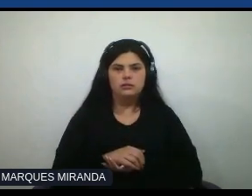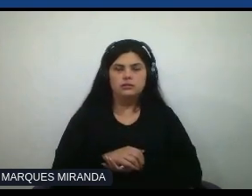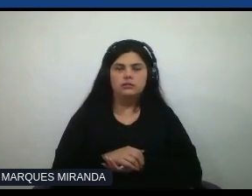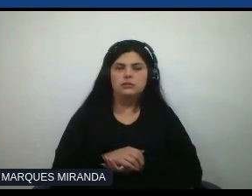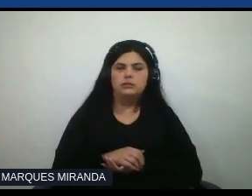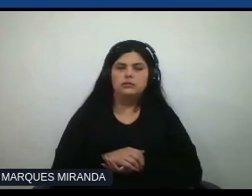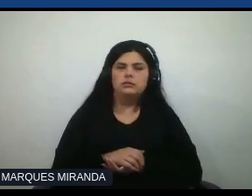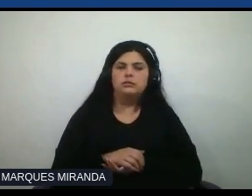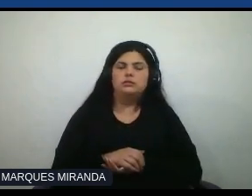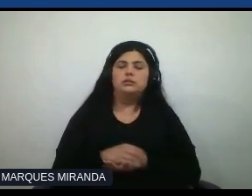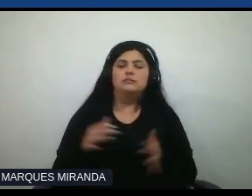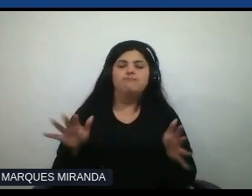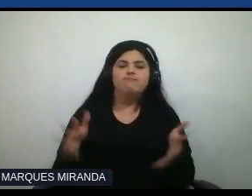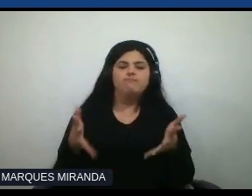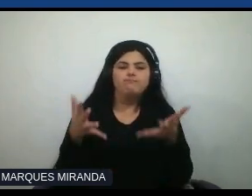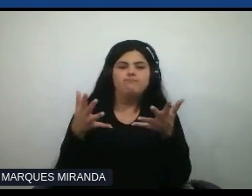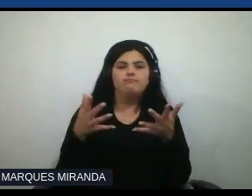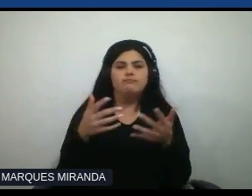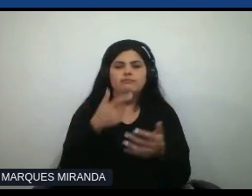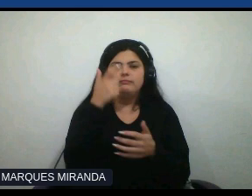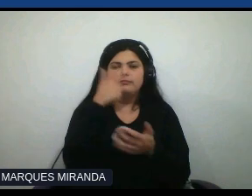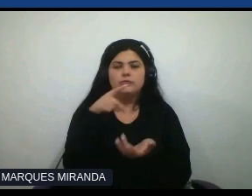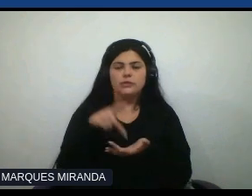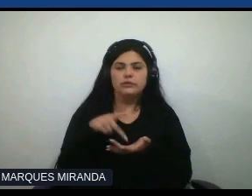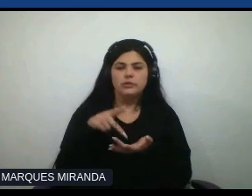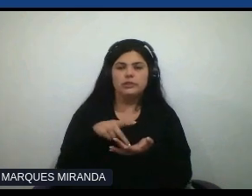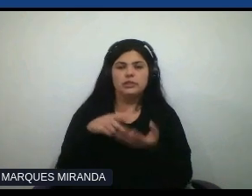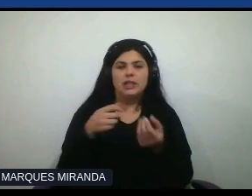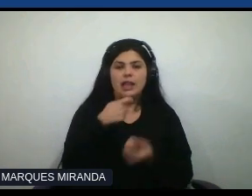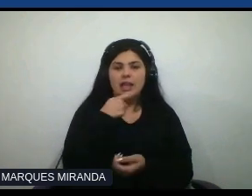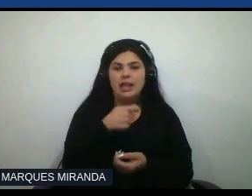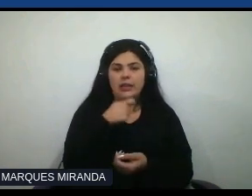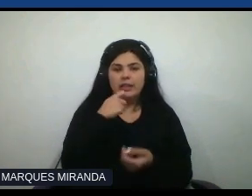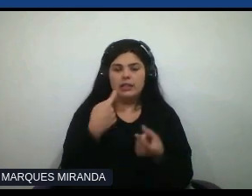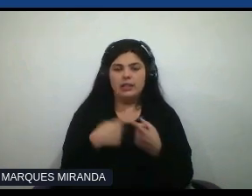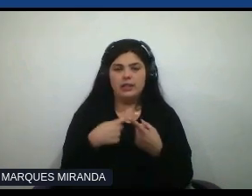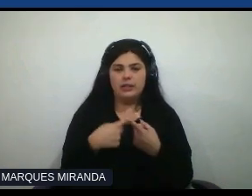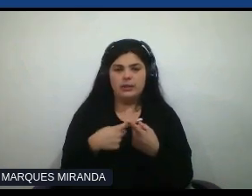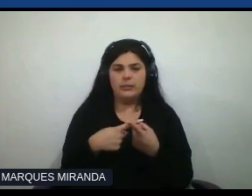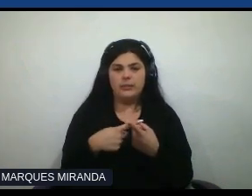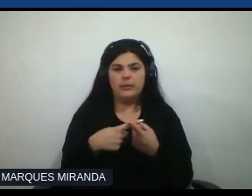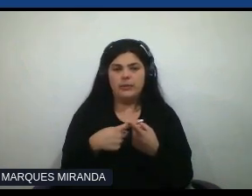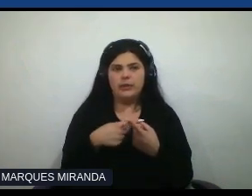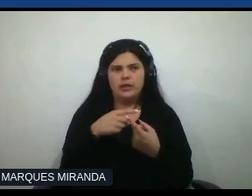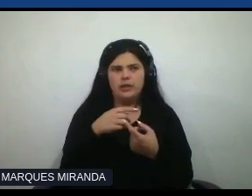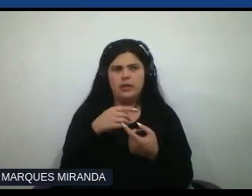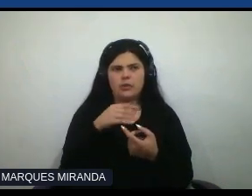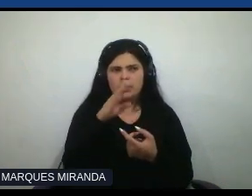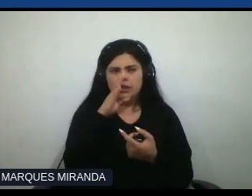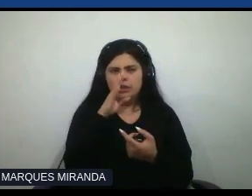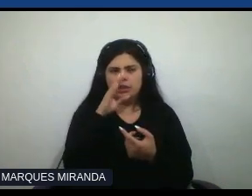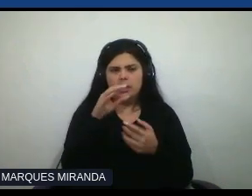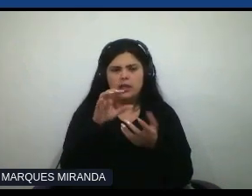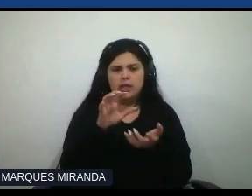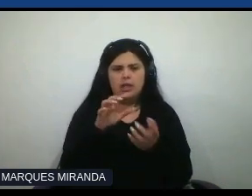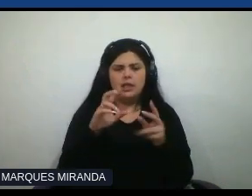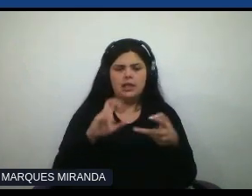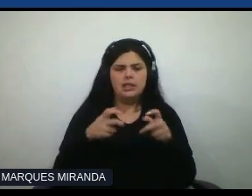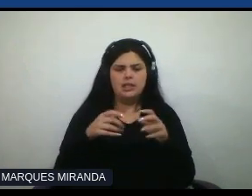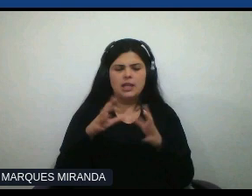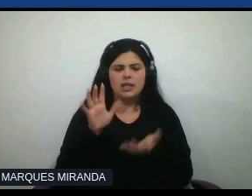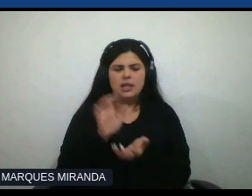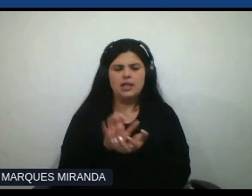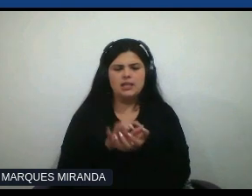se incentiva a você ser verdadeiro na entrevista. Então, foi isso que eu acho que eu ouvi ali no TDC de Recife, algumas pessoas falando, será que eu